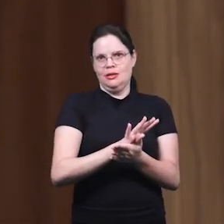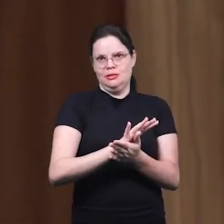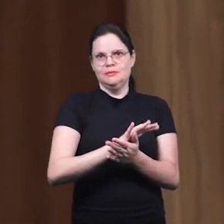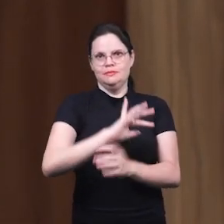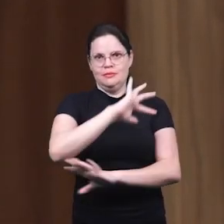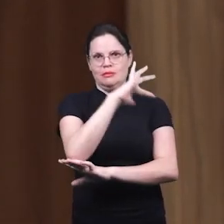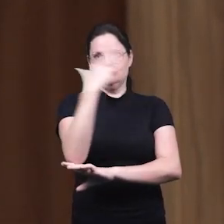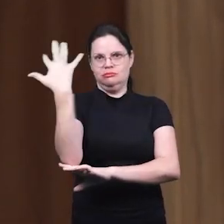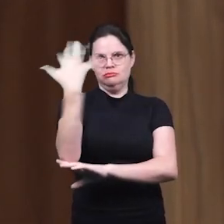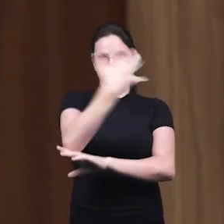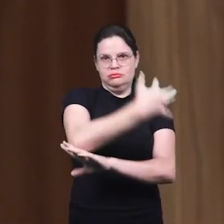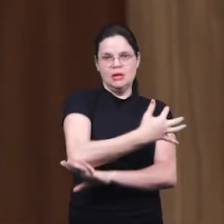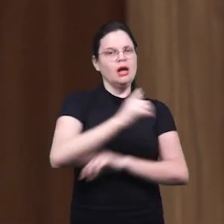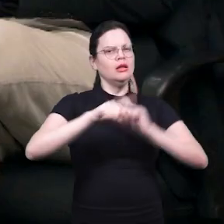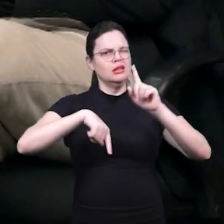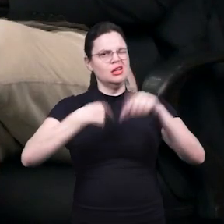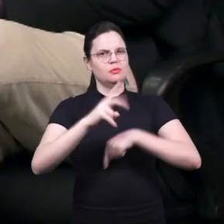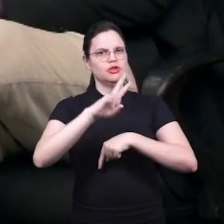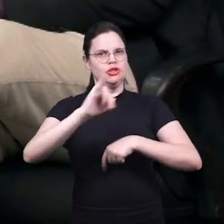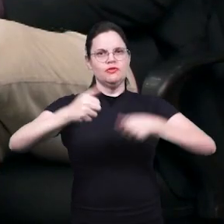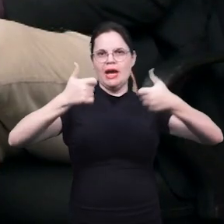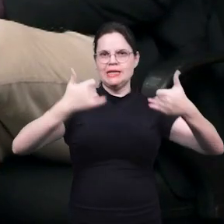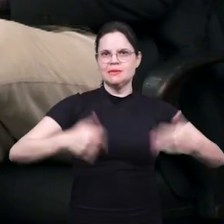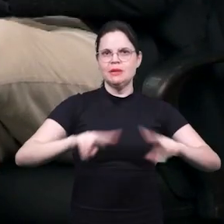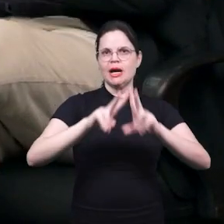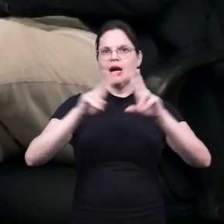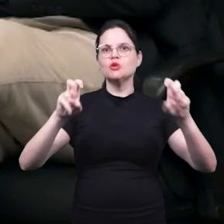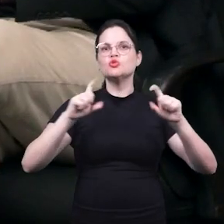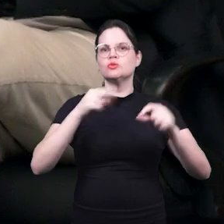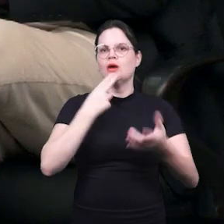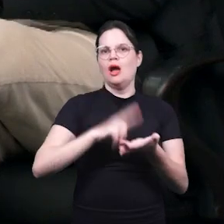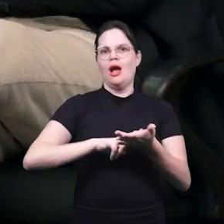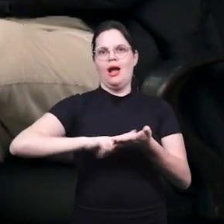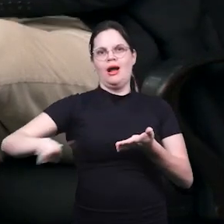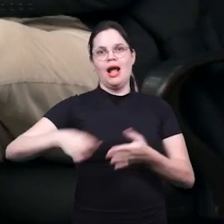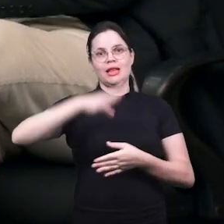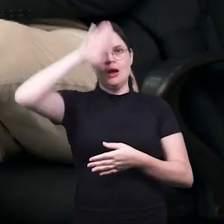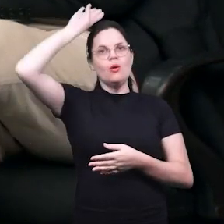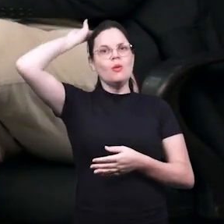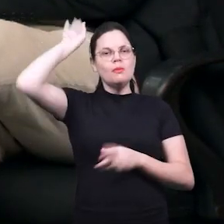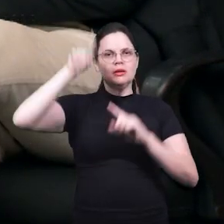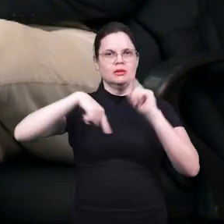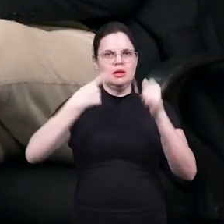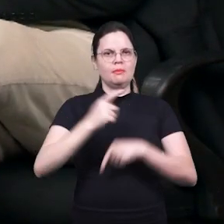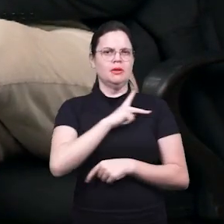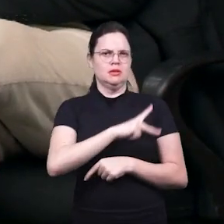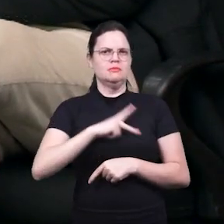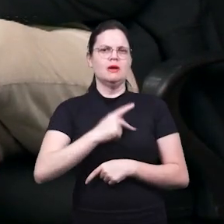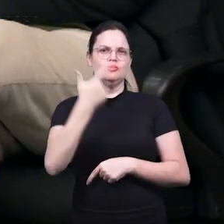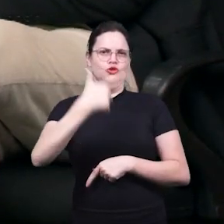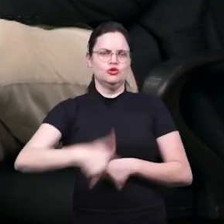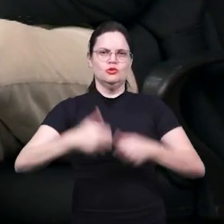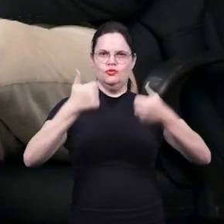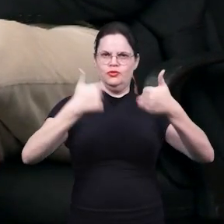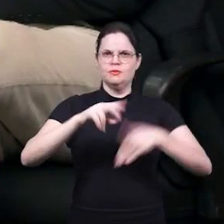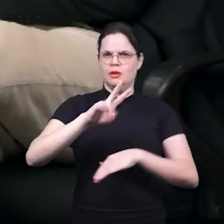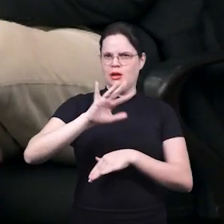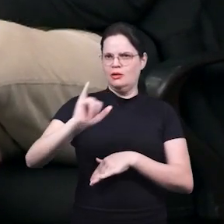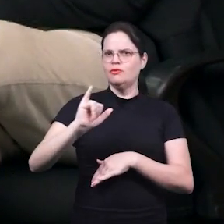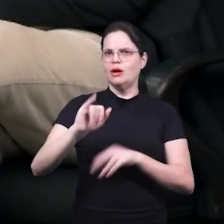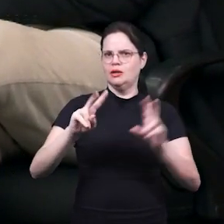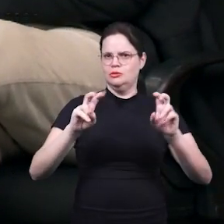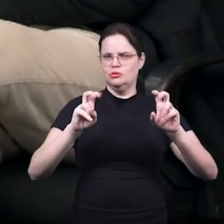em Romanos. Então, Perfeitamente. vamos pedir até ao pastor Antônio Carlos para prosseguir aqui com essa explicação. Perfeitamente. Pastor Antônio